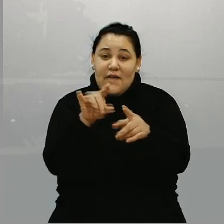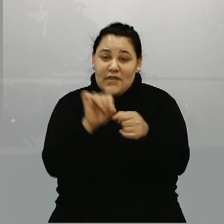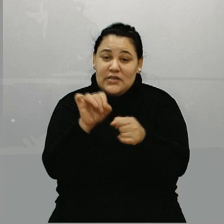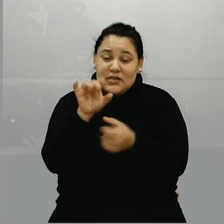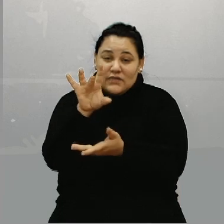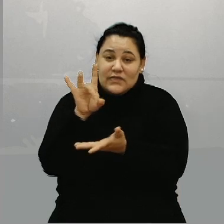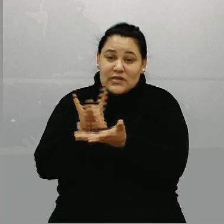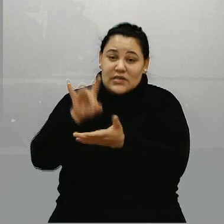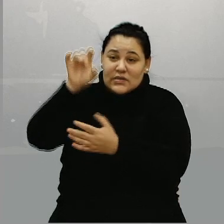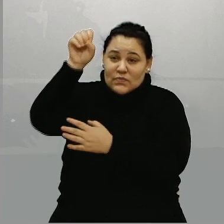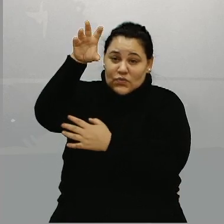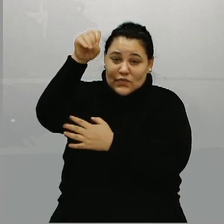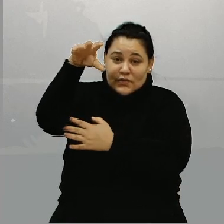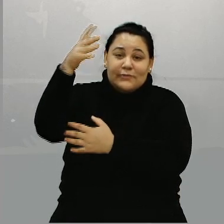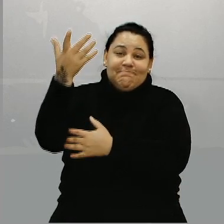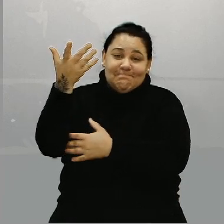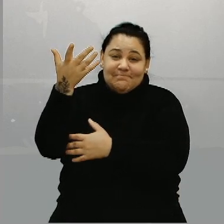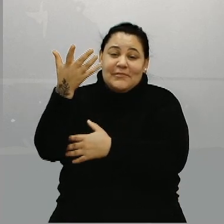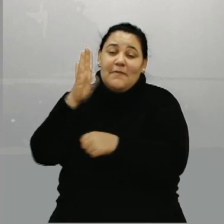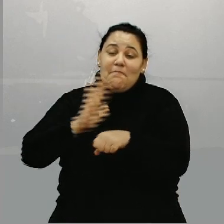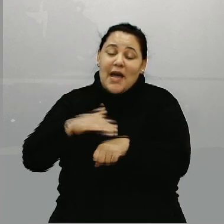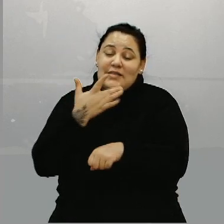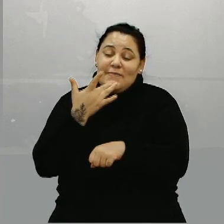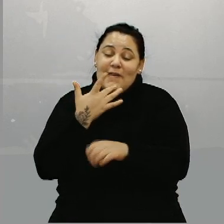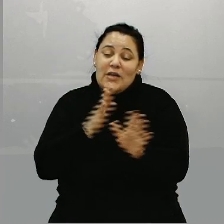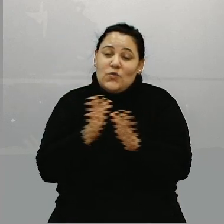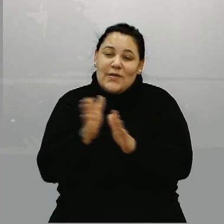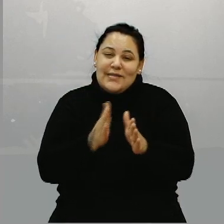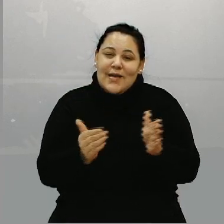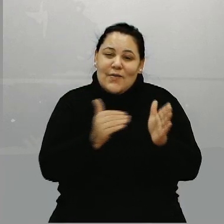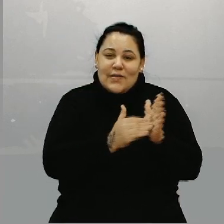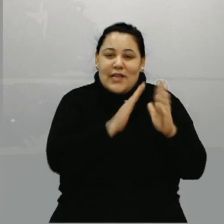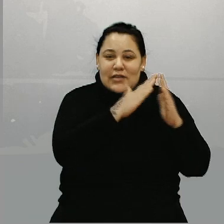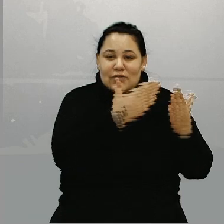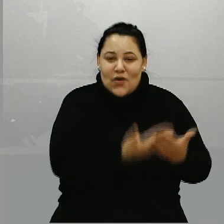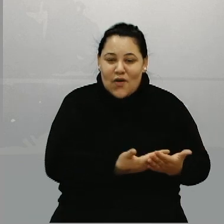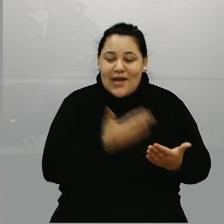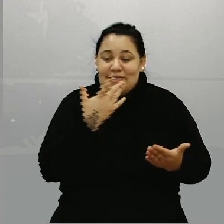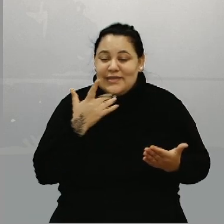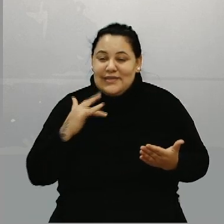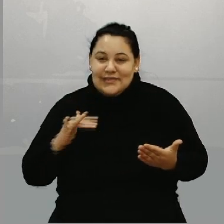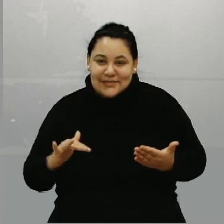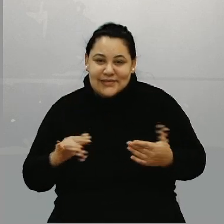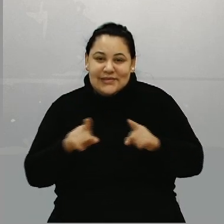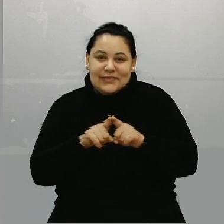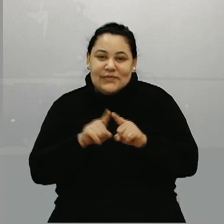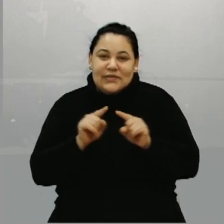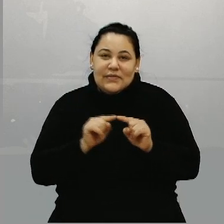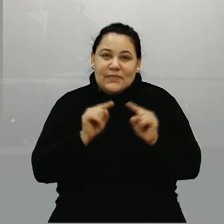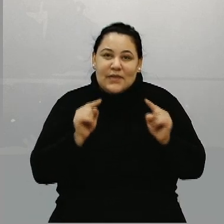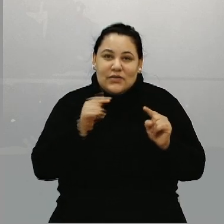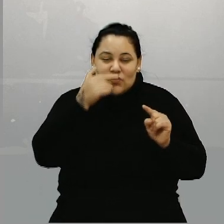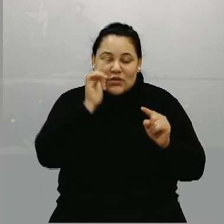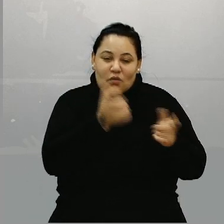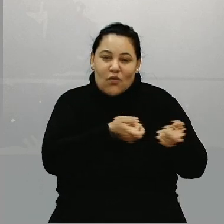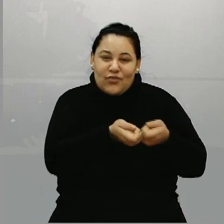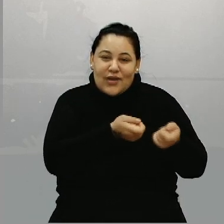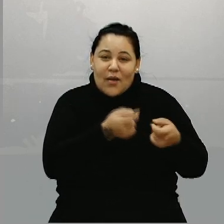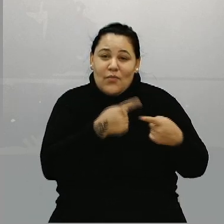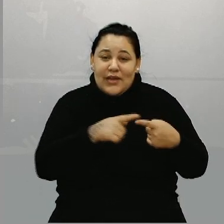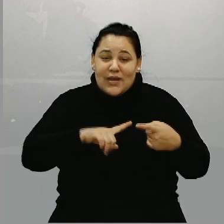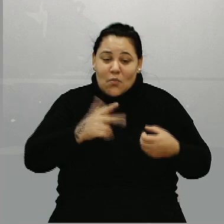porque vai facilitar bastante o acesso à escola, às crianças que estão ali, mas também a regular o fluxo todo, porque tem um posto